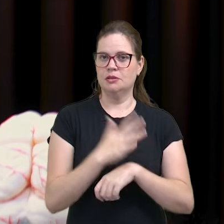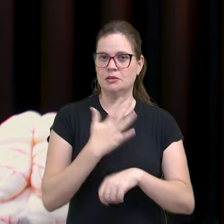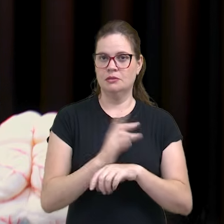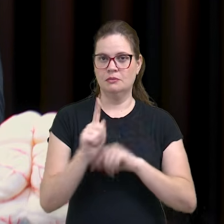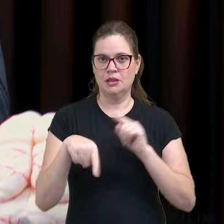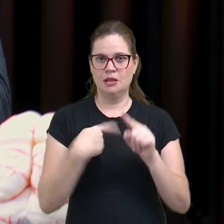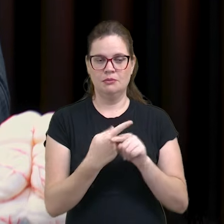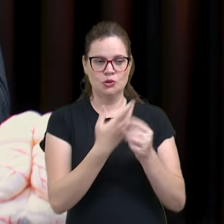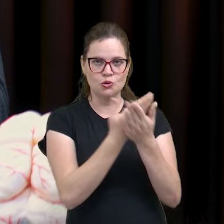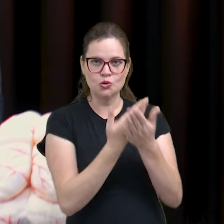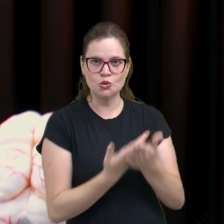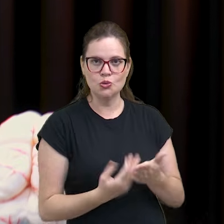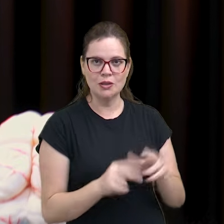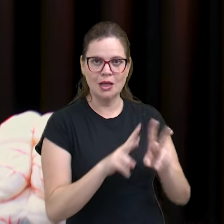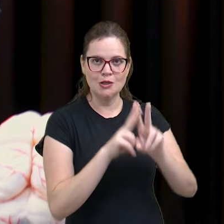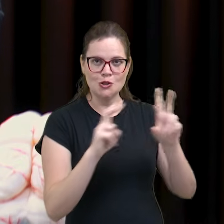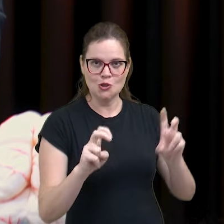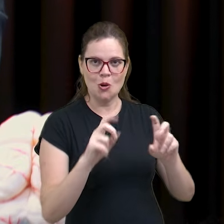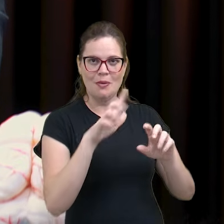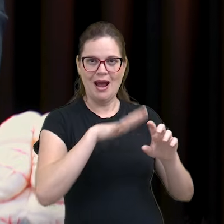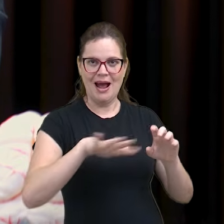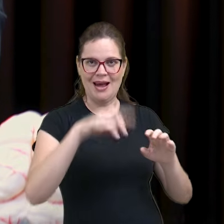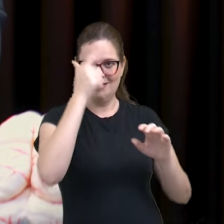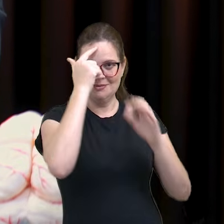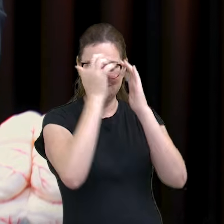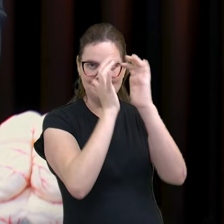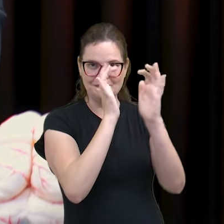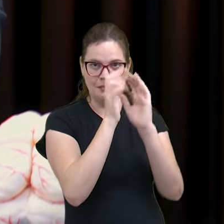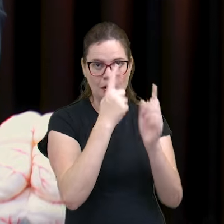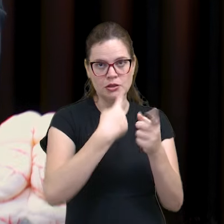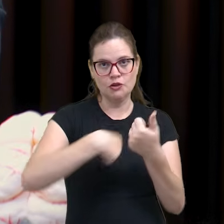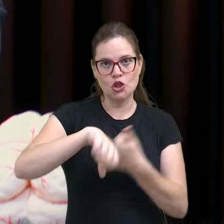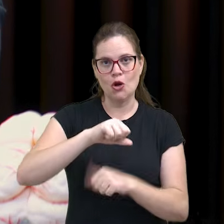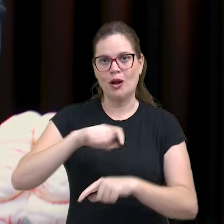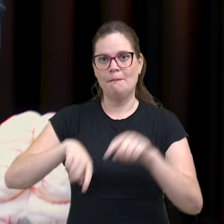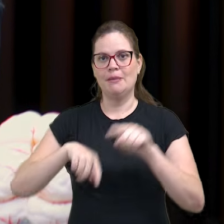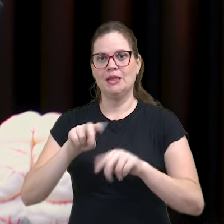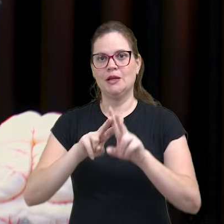todo o material sobre motivação, porque